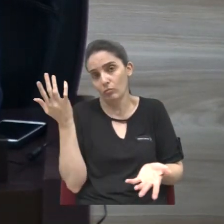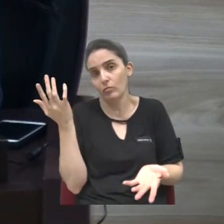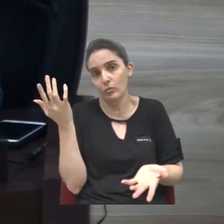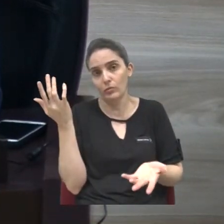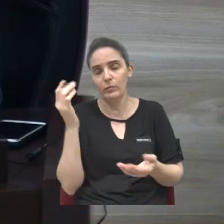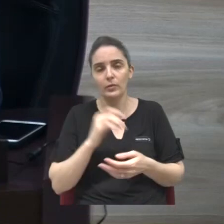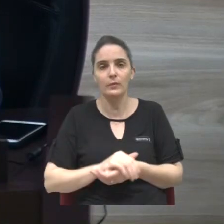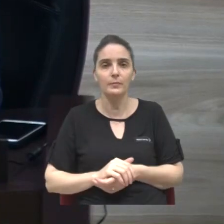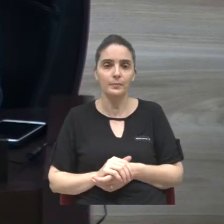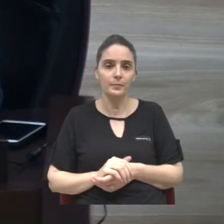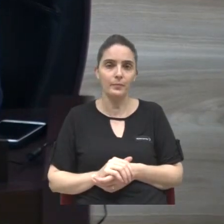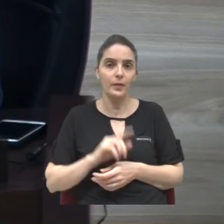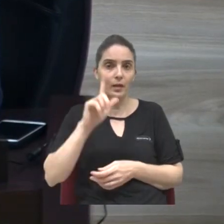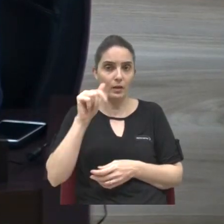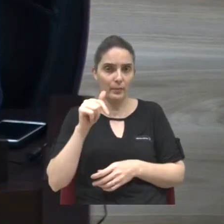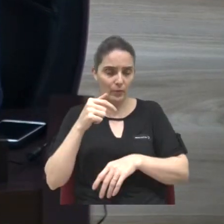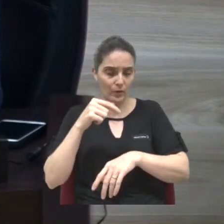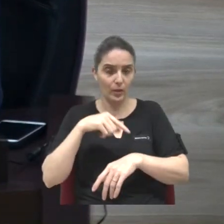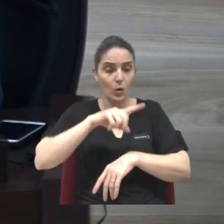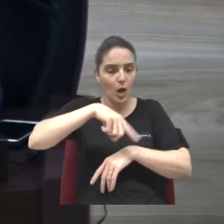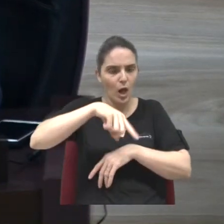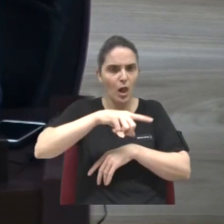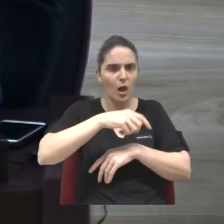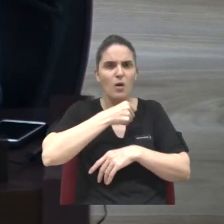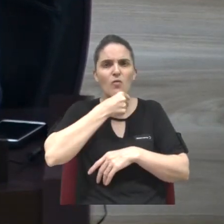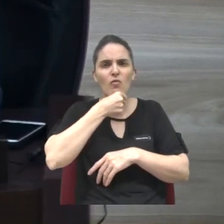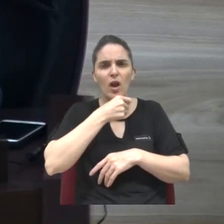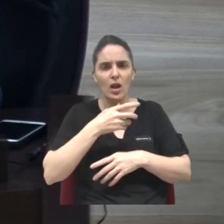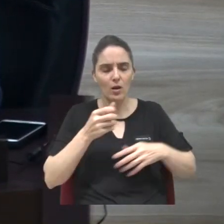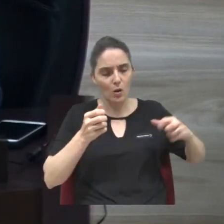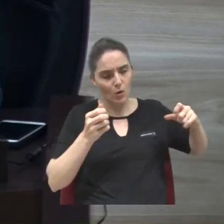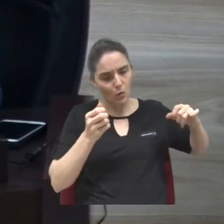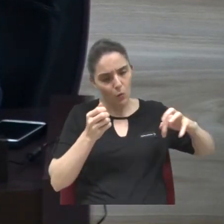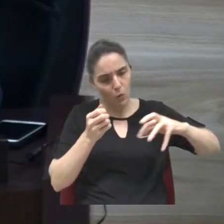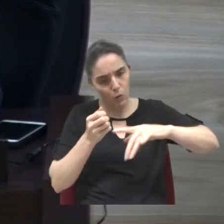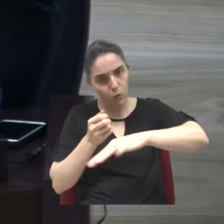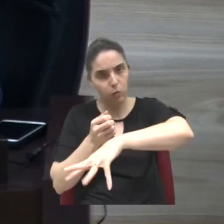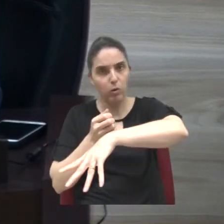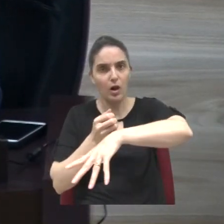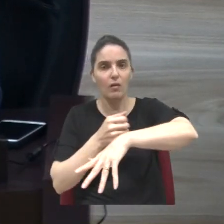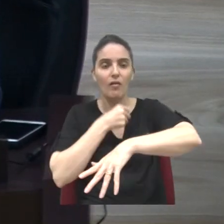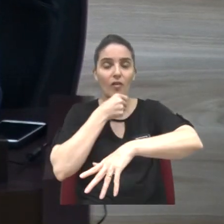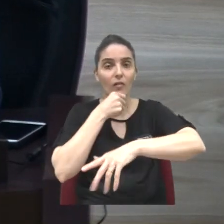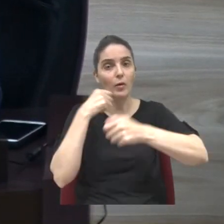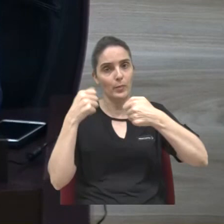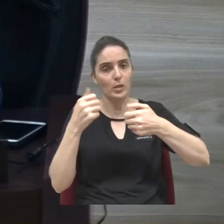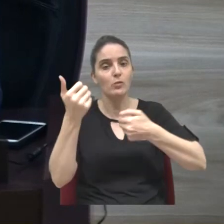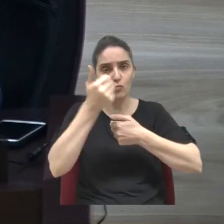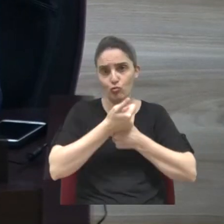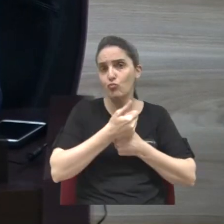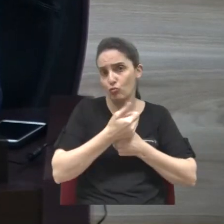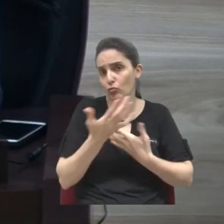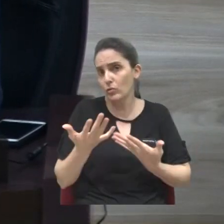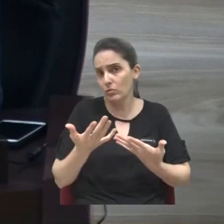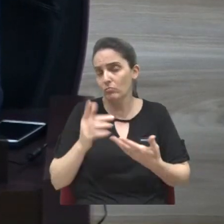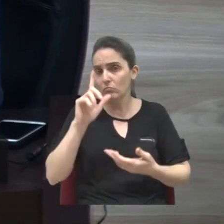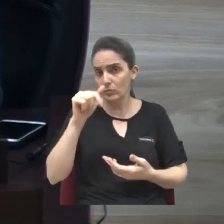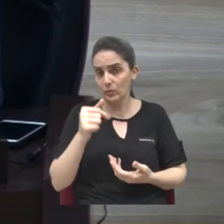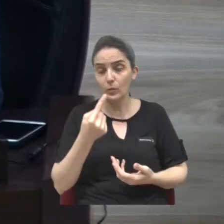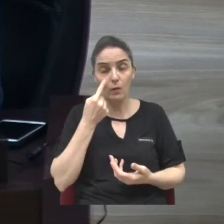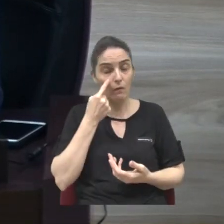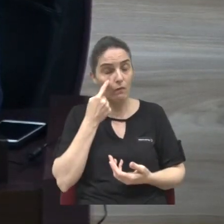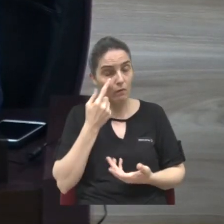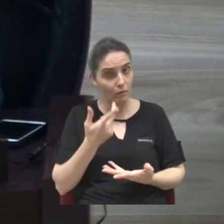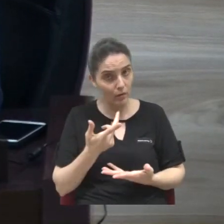de marcar o consumo fielmente. Dessa forma, ficou constatado, com base nos depoimentos das autoridades